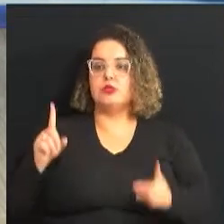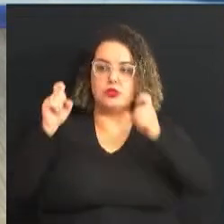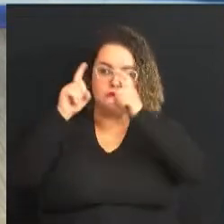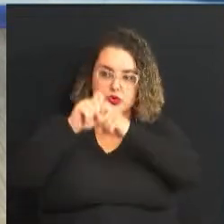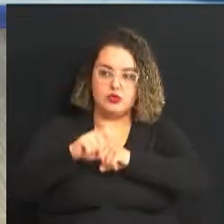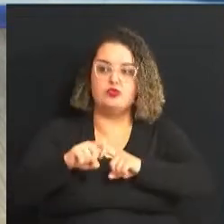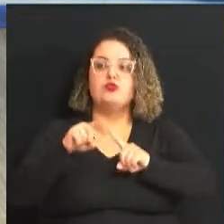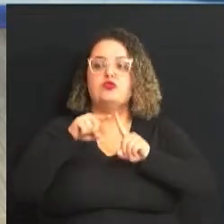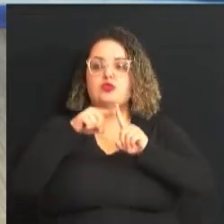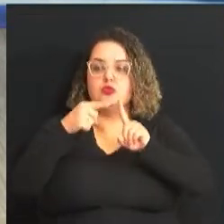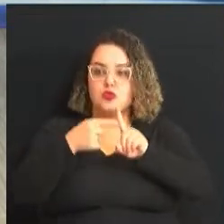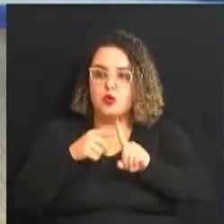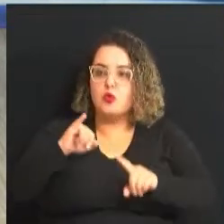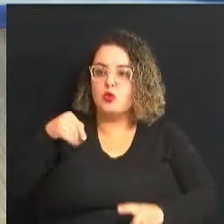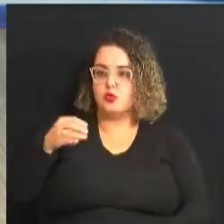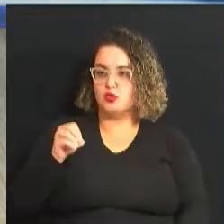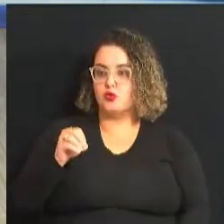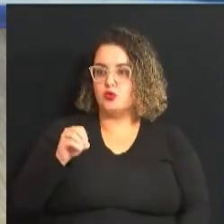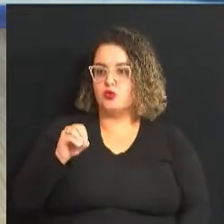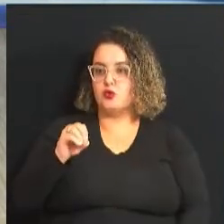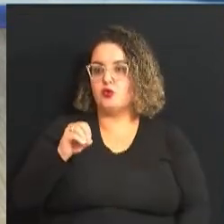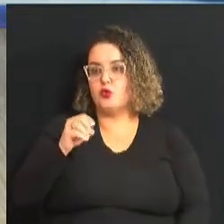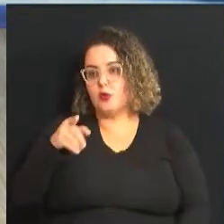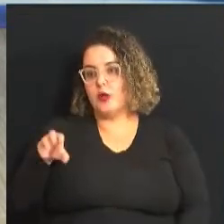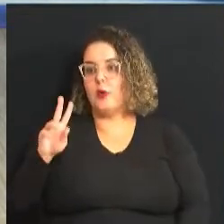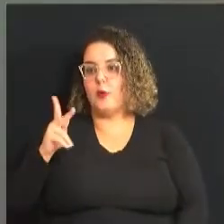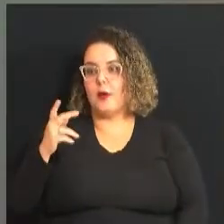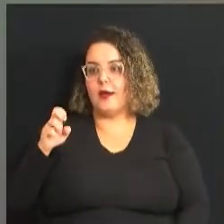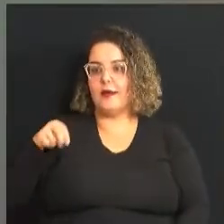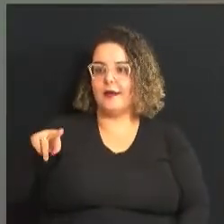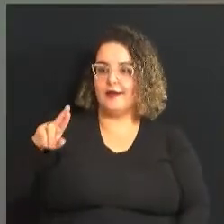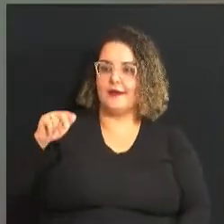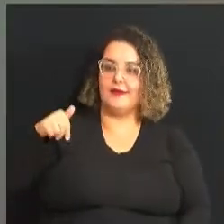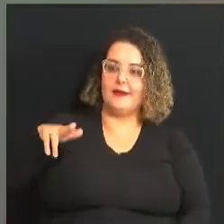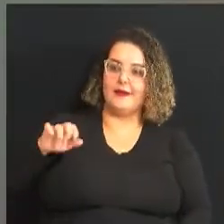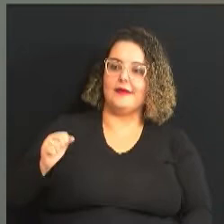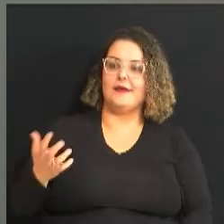João Henrique, do bairro Nova Campinas.